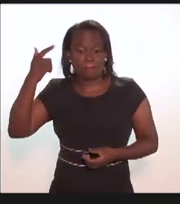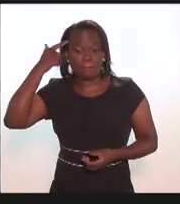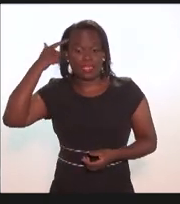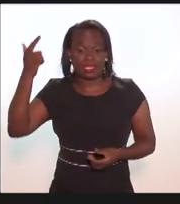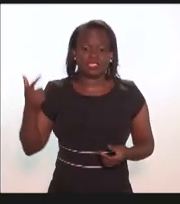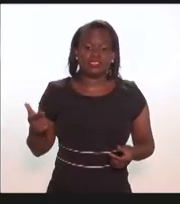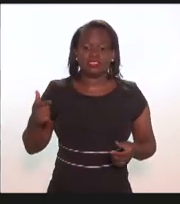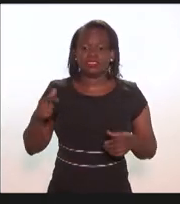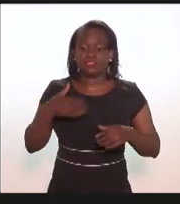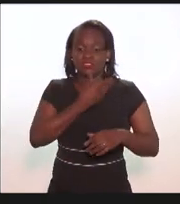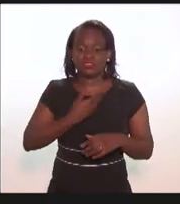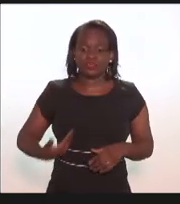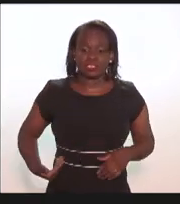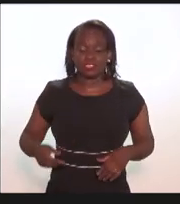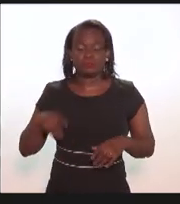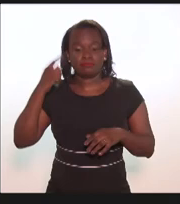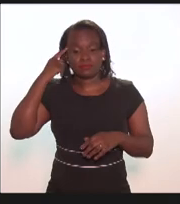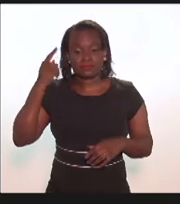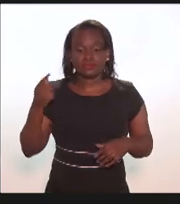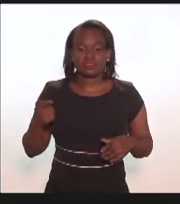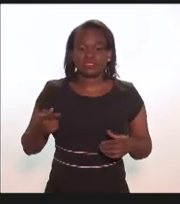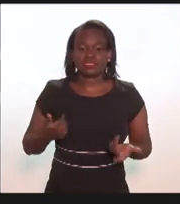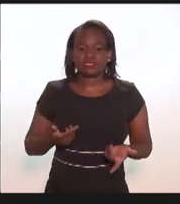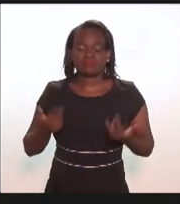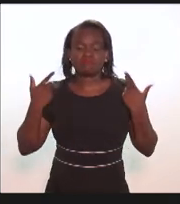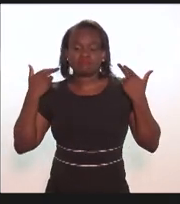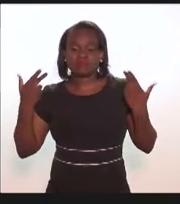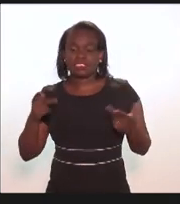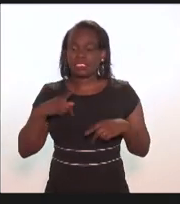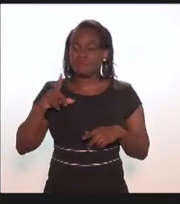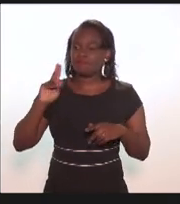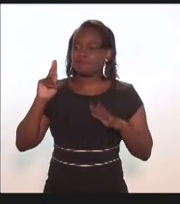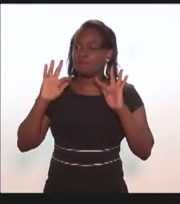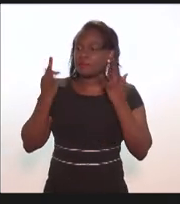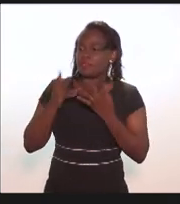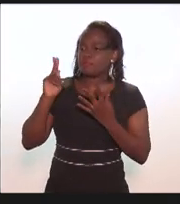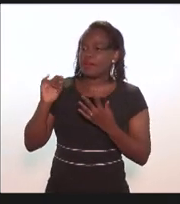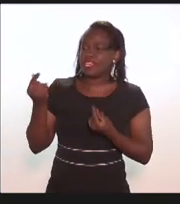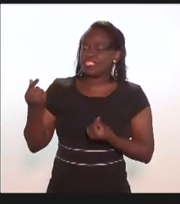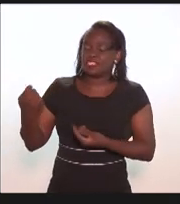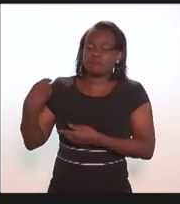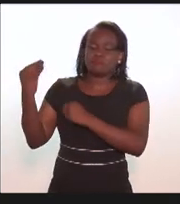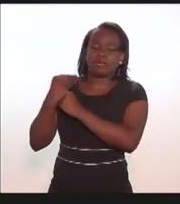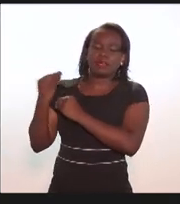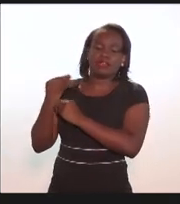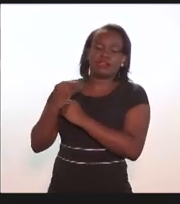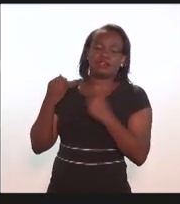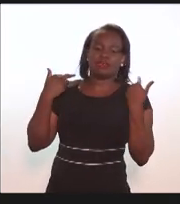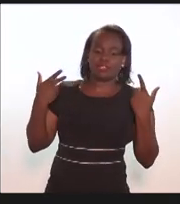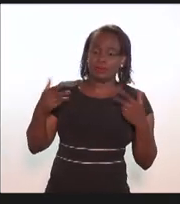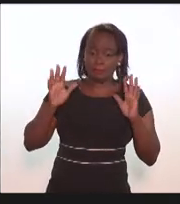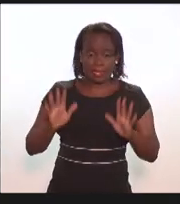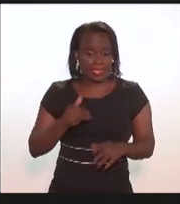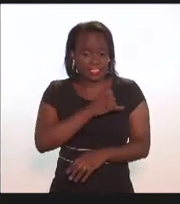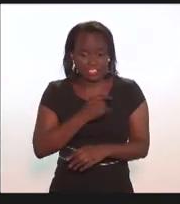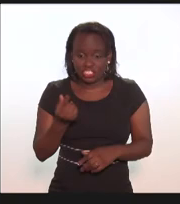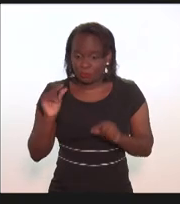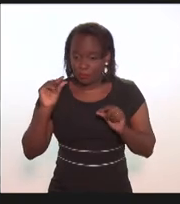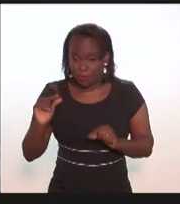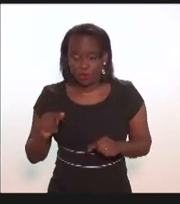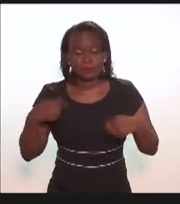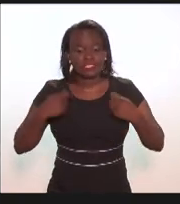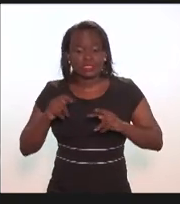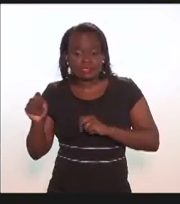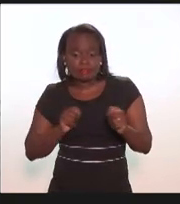setor público do Rio de Janeiro é como se fosse aquele playboy que tem um pai rico e o dinheiro nunca dá. Nós temos pouco dinheiro e a gente precisa